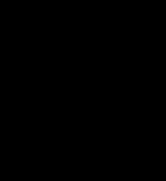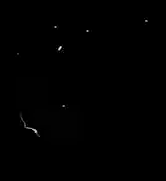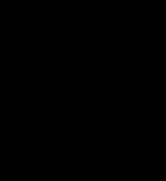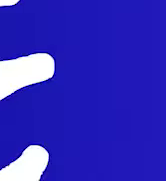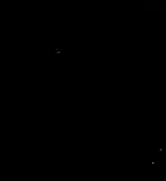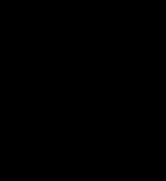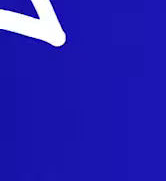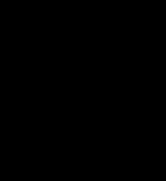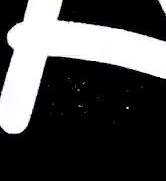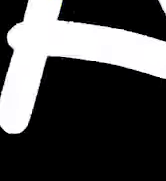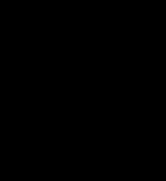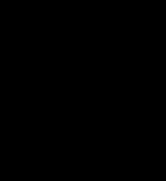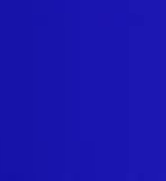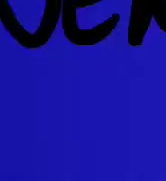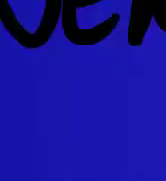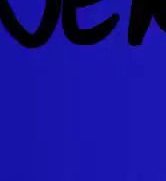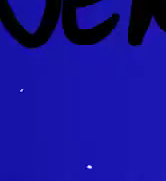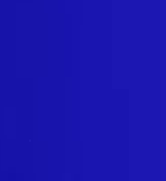o